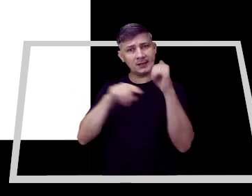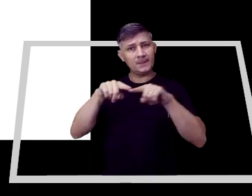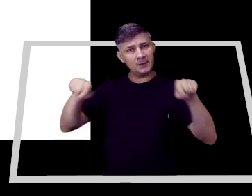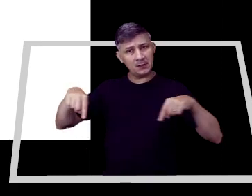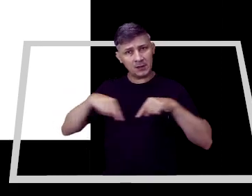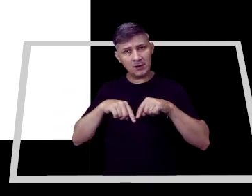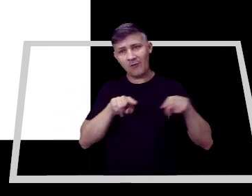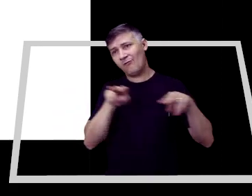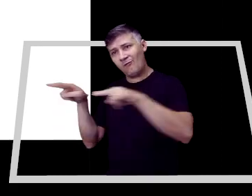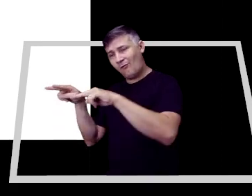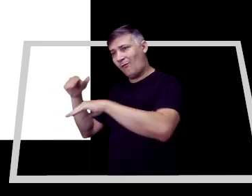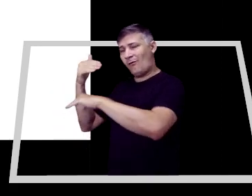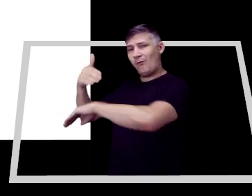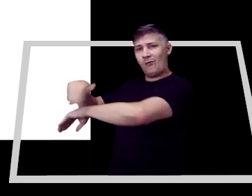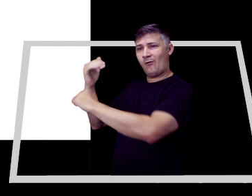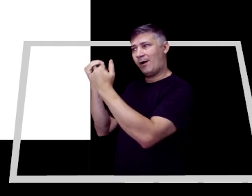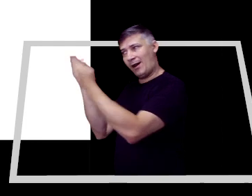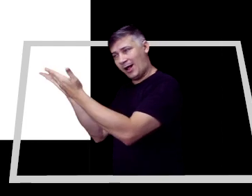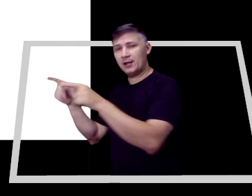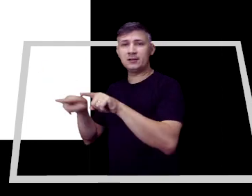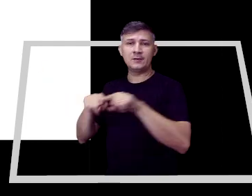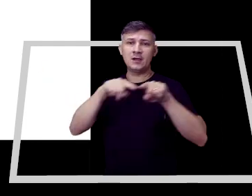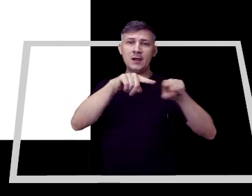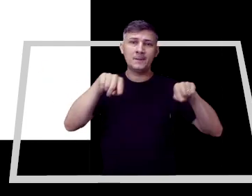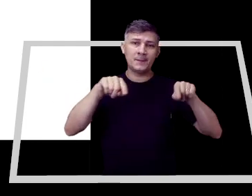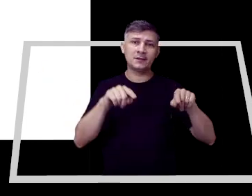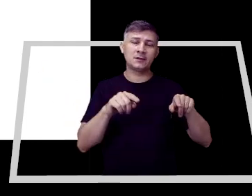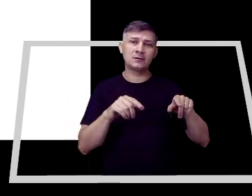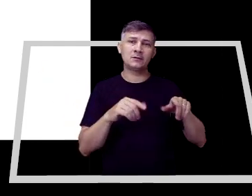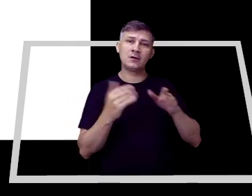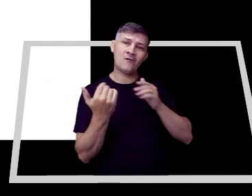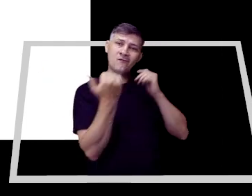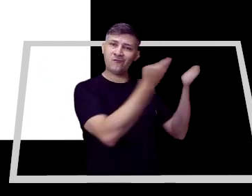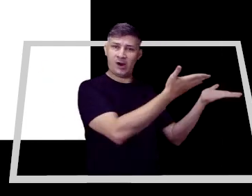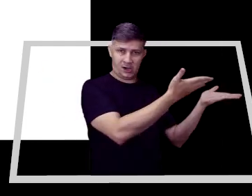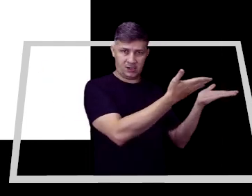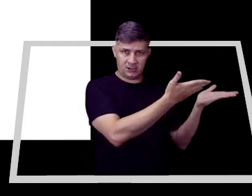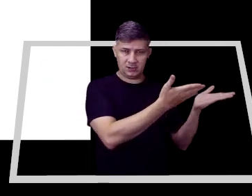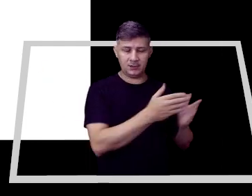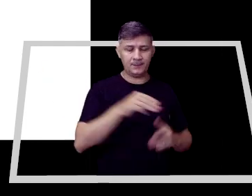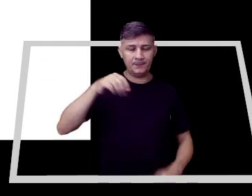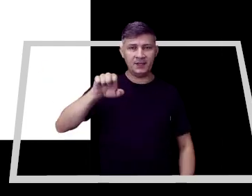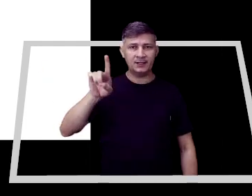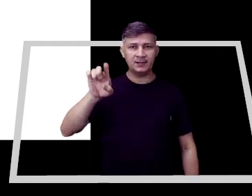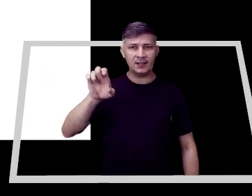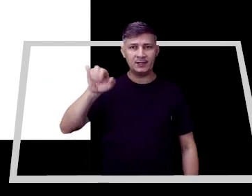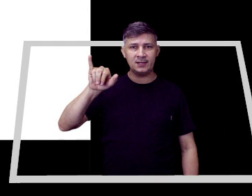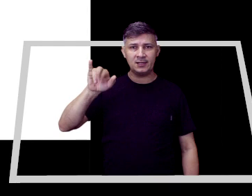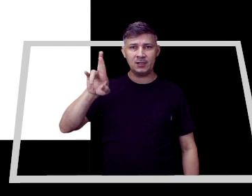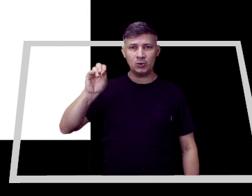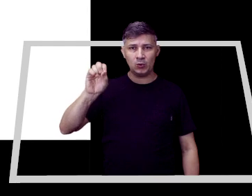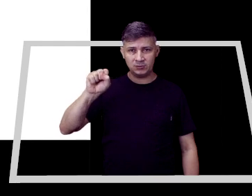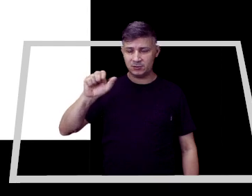para a Rua Simpatia e um outro apartamento voltado para a Rua Medeiros de Albuquerque, onde ele também teria um desfruto de um outro